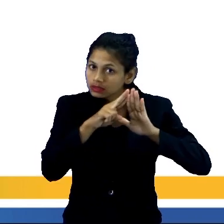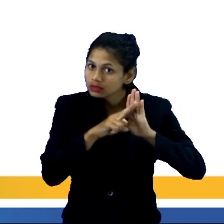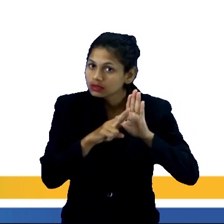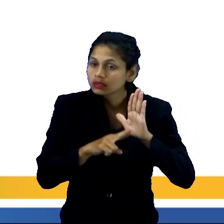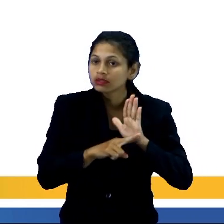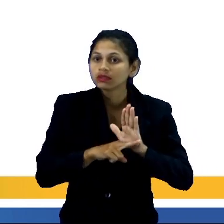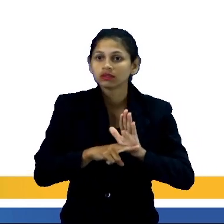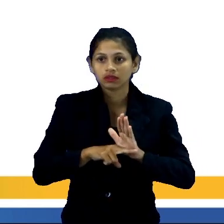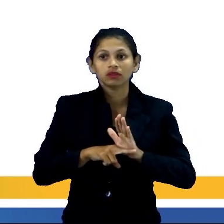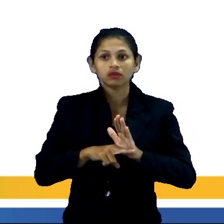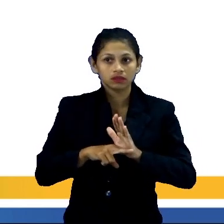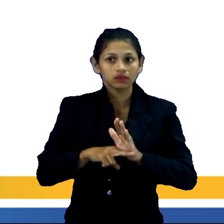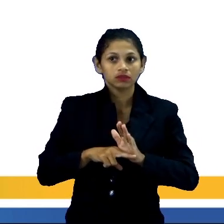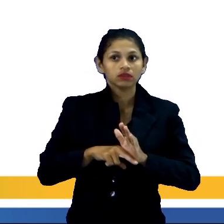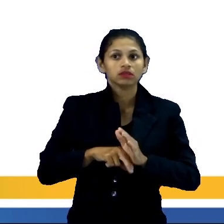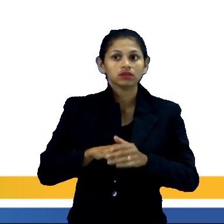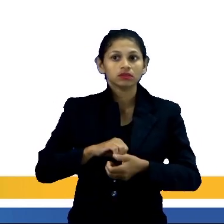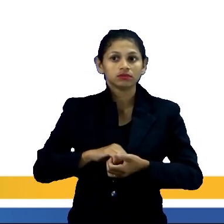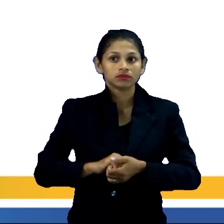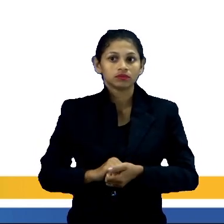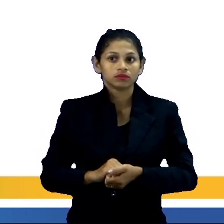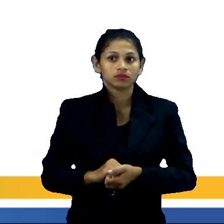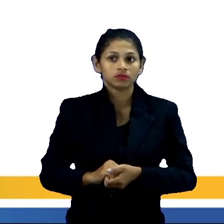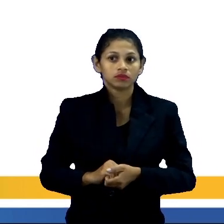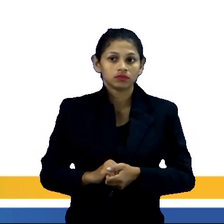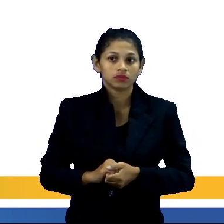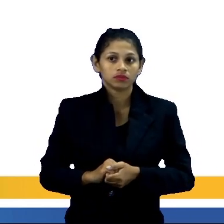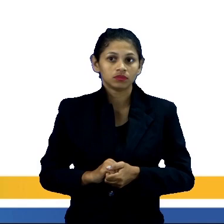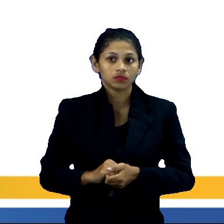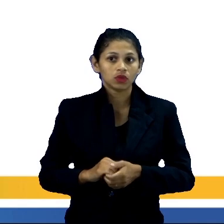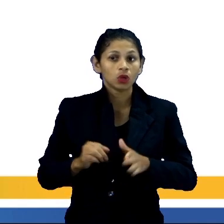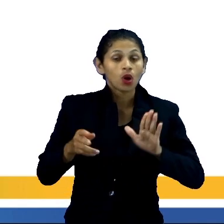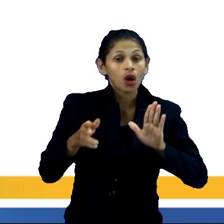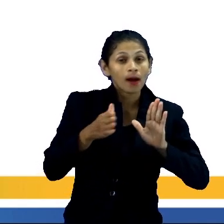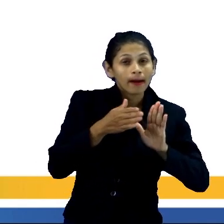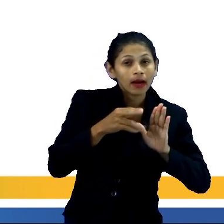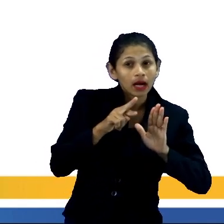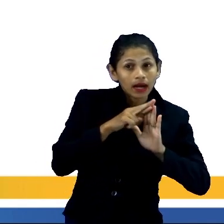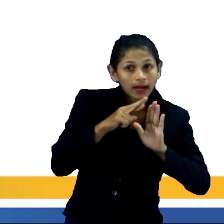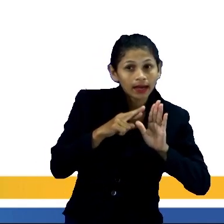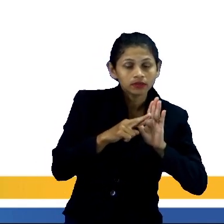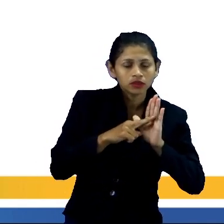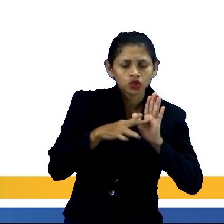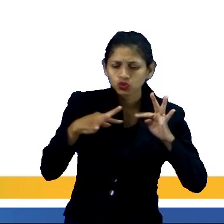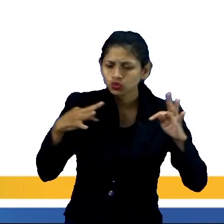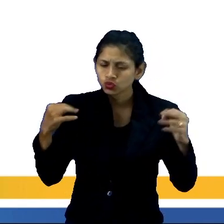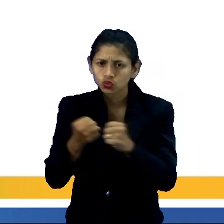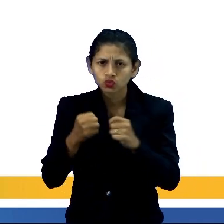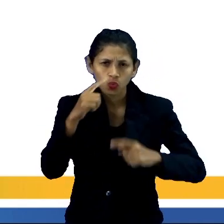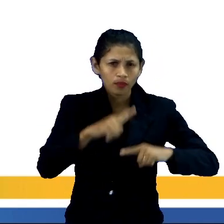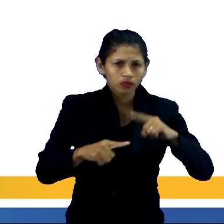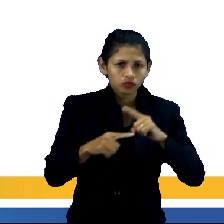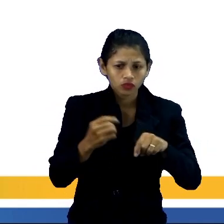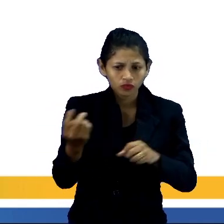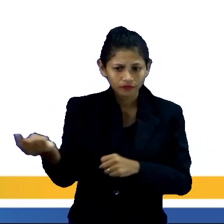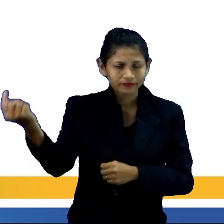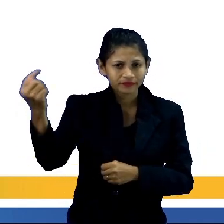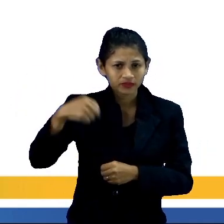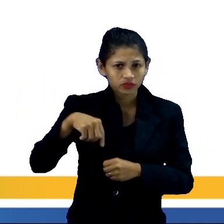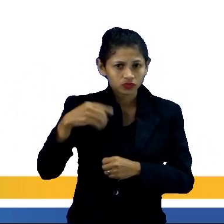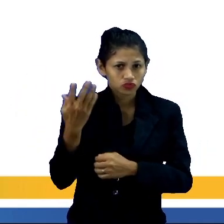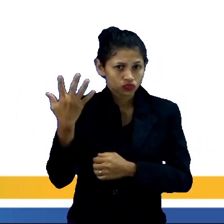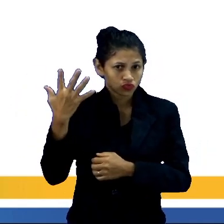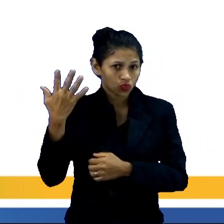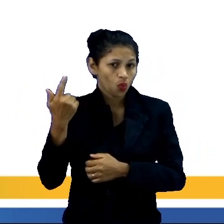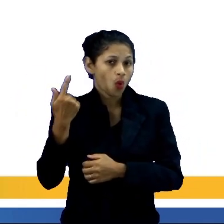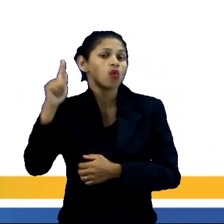foi instaurado em 1828, determinava que todos os produtos vindos de fora do país, especialmente